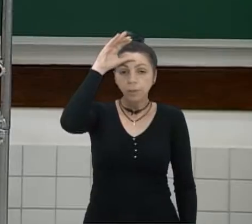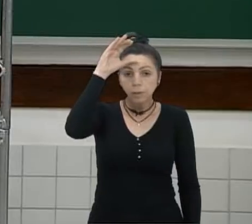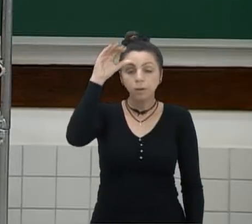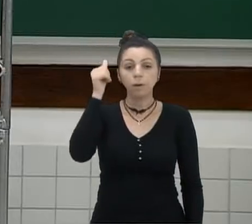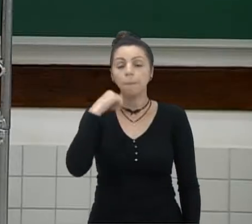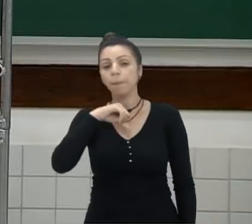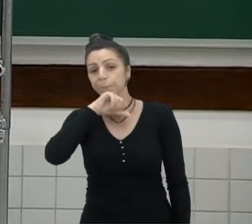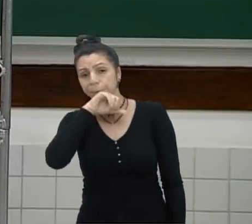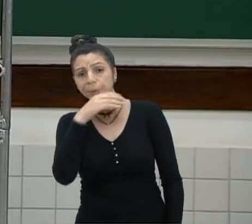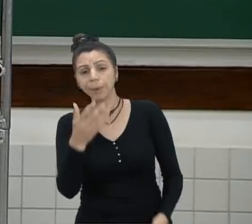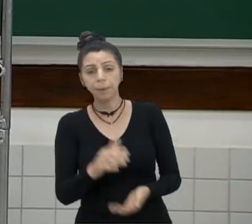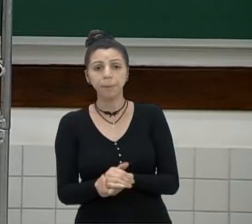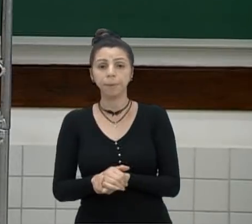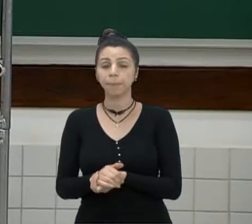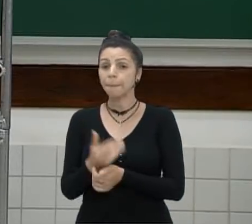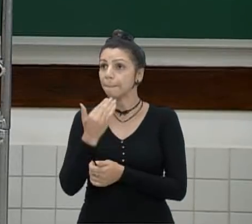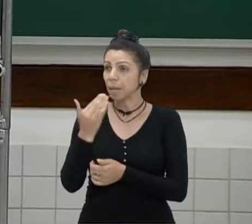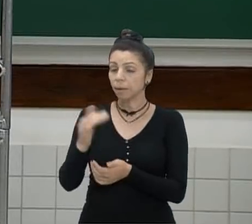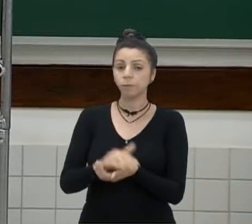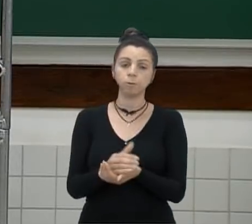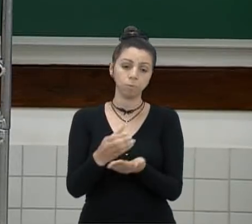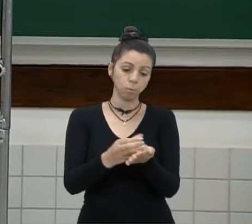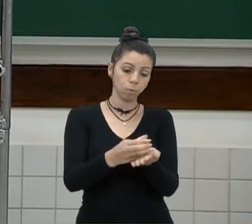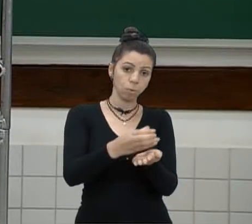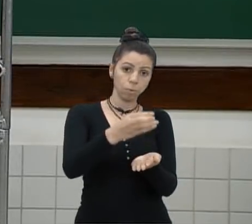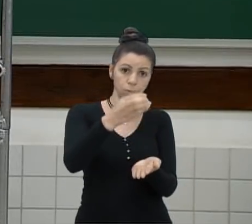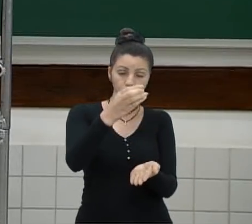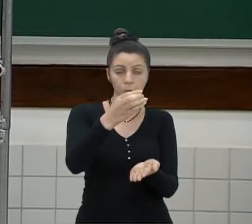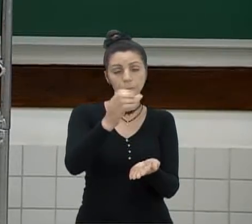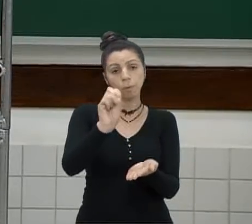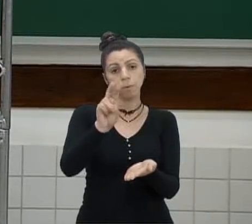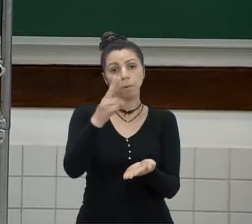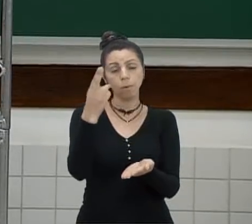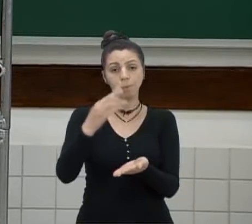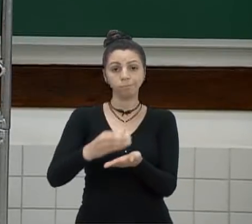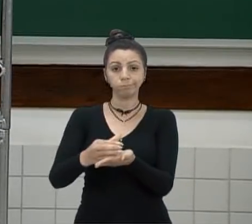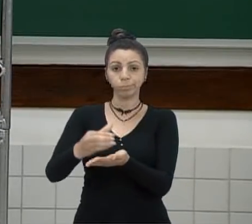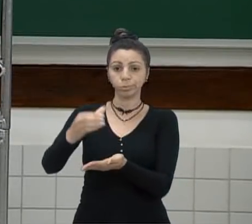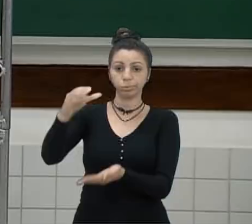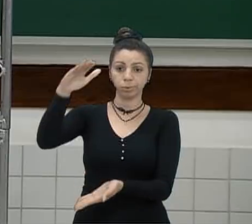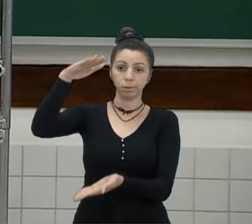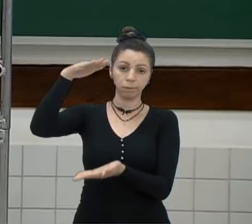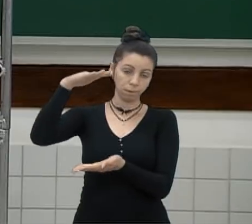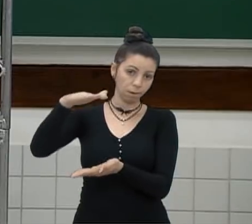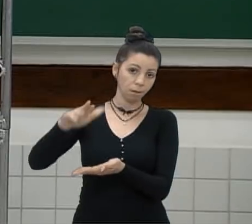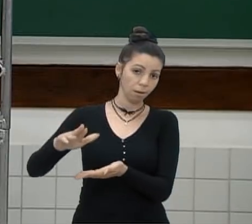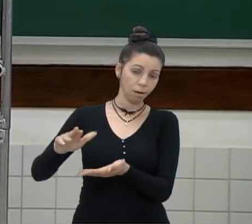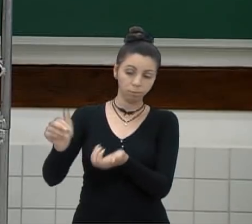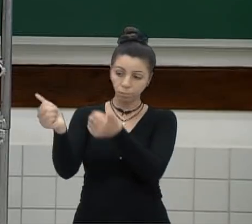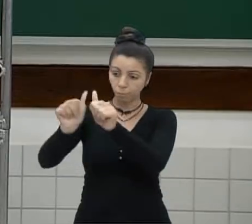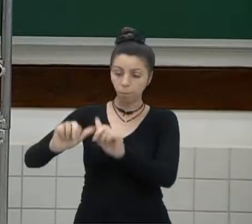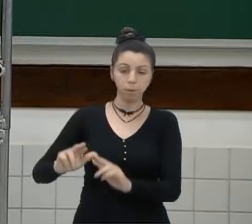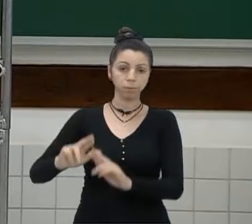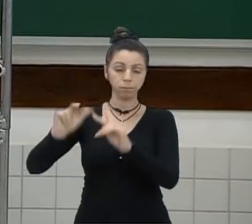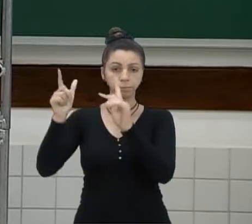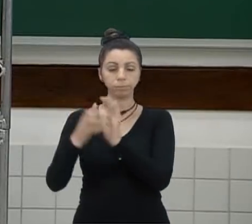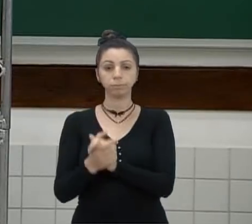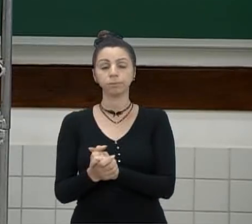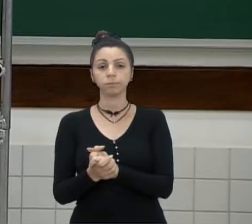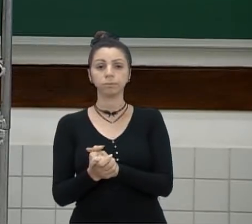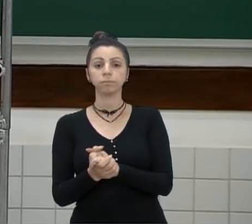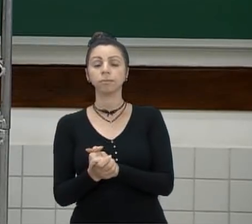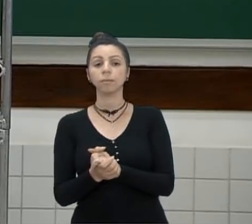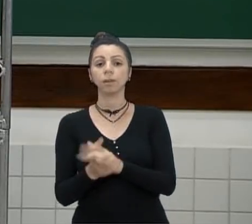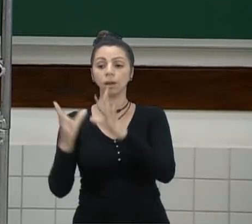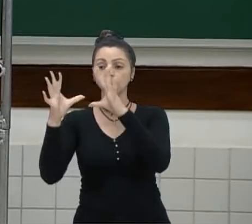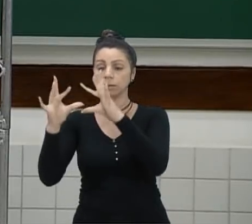casa. Pega um copo, pega uma garrafa com um formato diferente, nada que quebre, cuidado. E percebam que